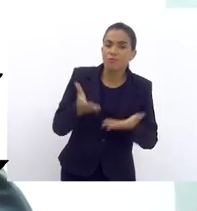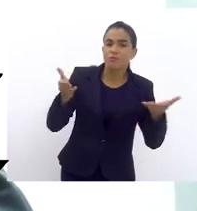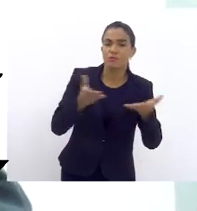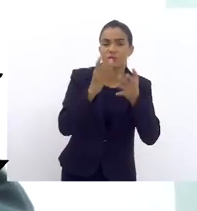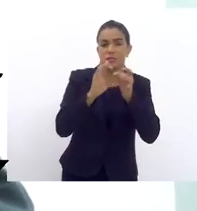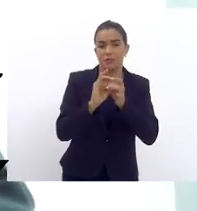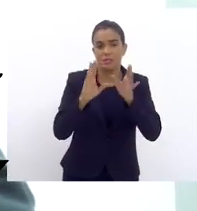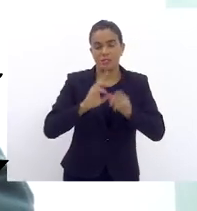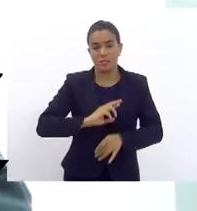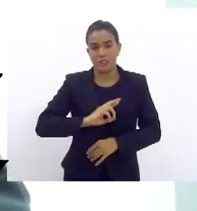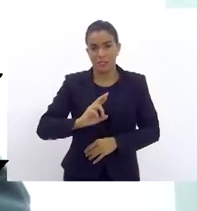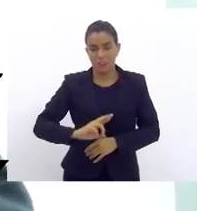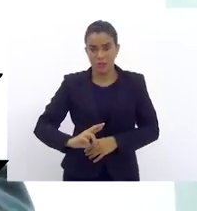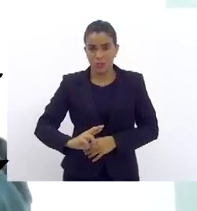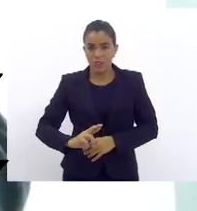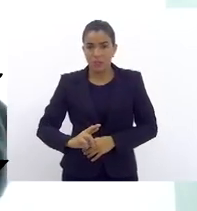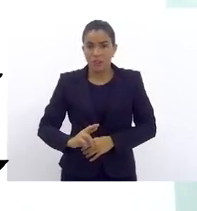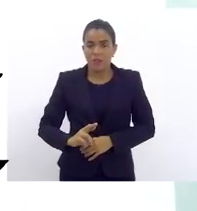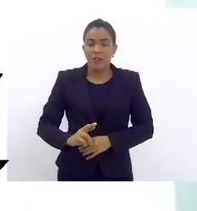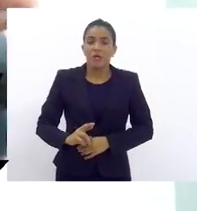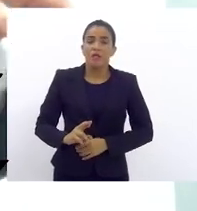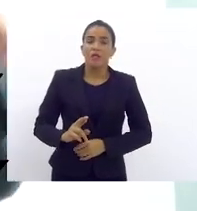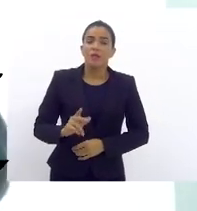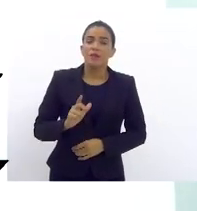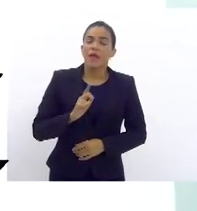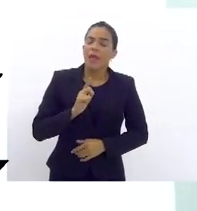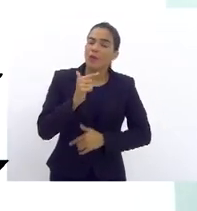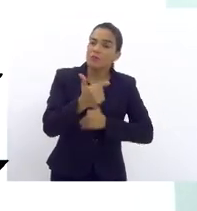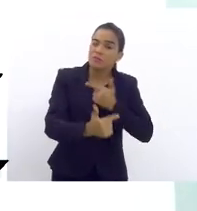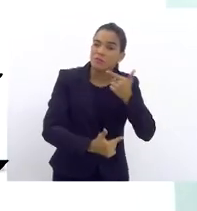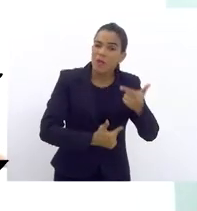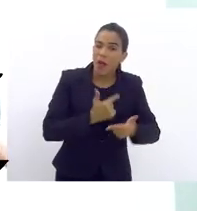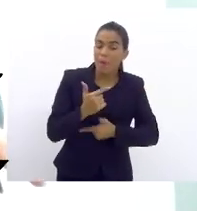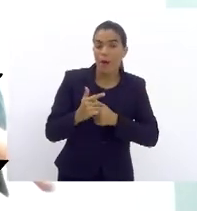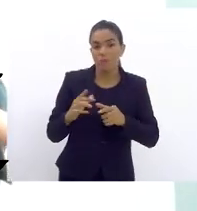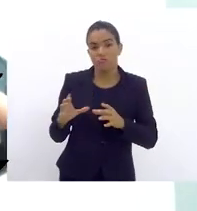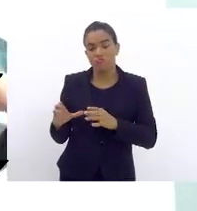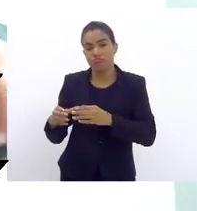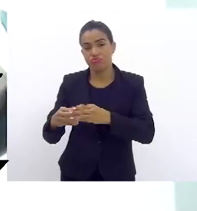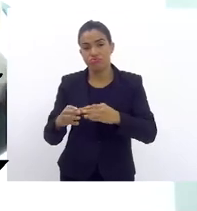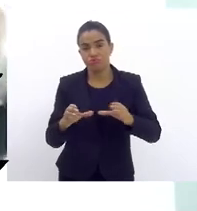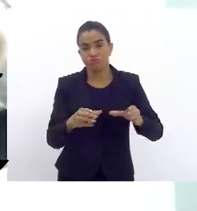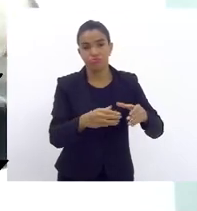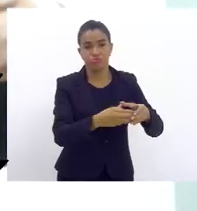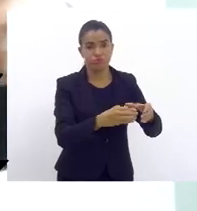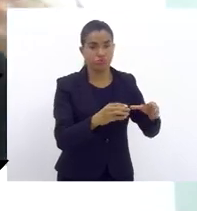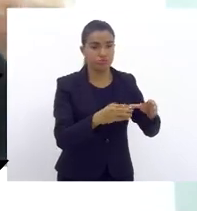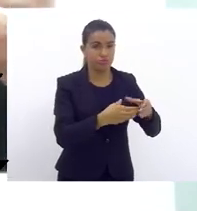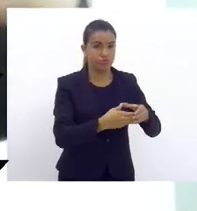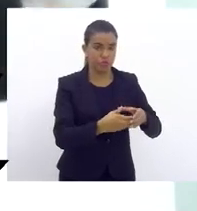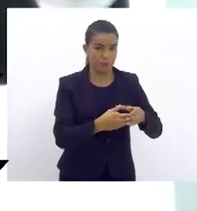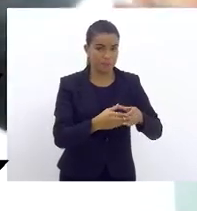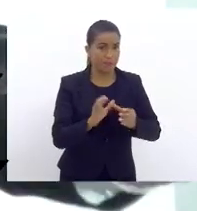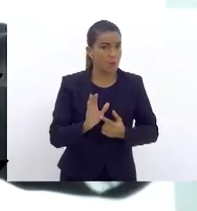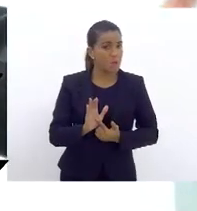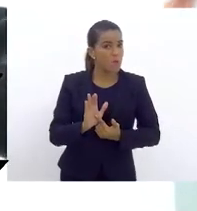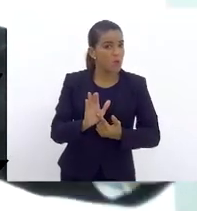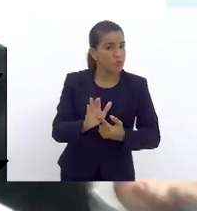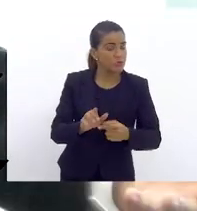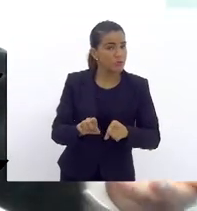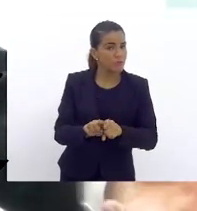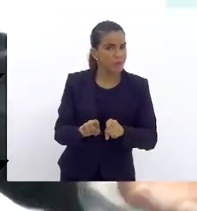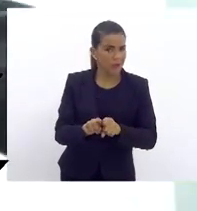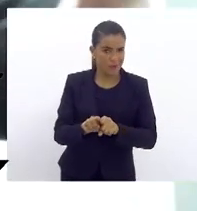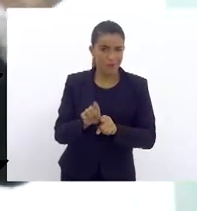religiosa é esse trabalho em conjunto dos órgãos conta inclusive com todos